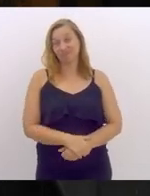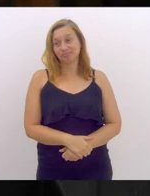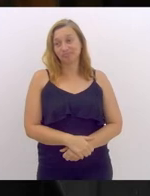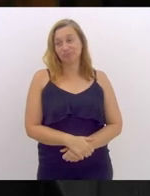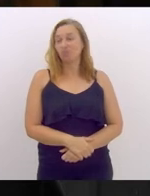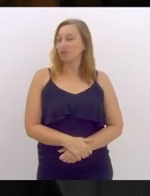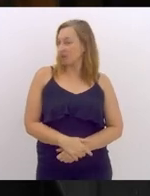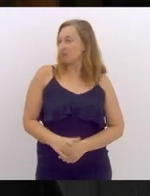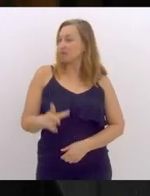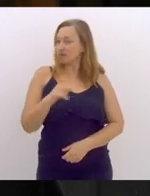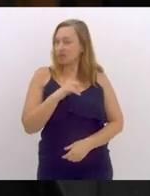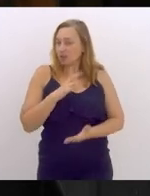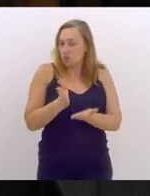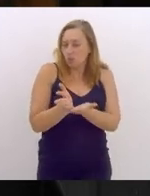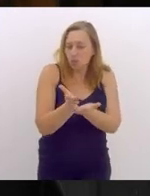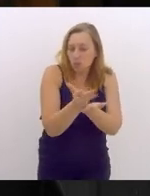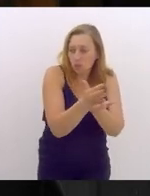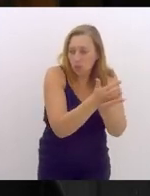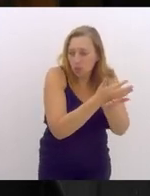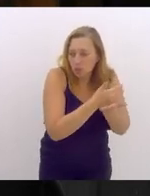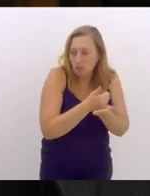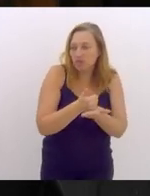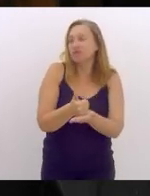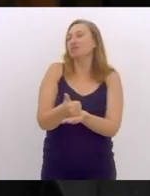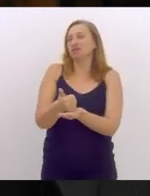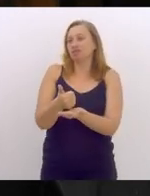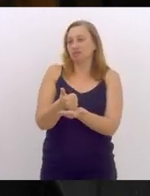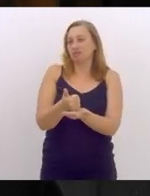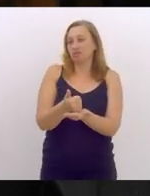que vamos ter a arrecadação Record